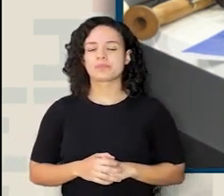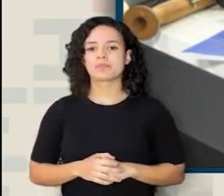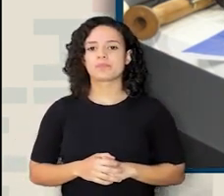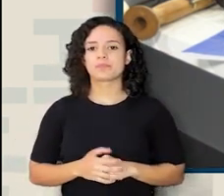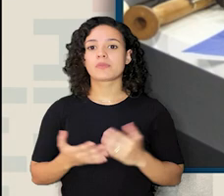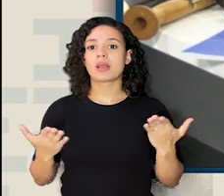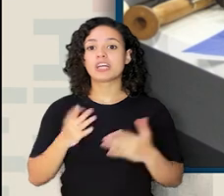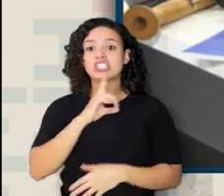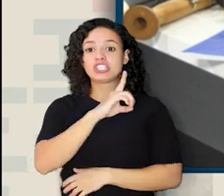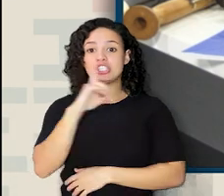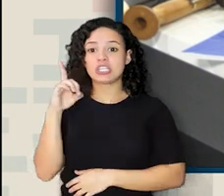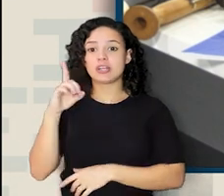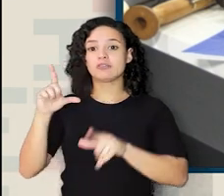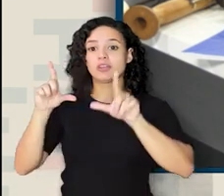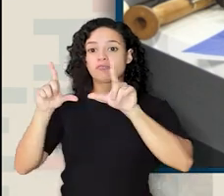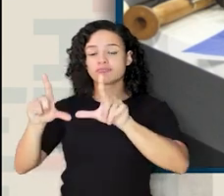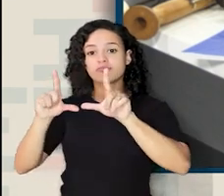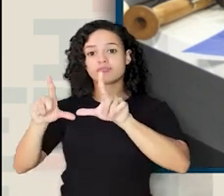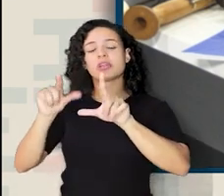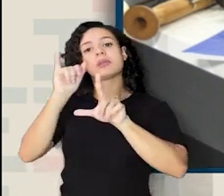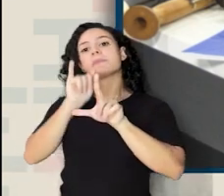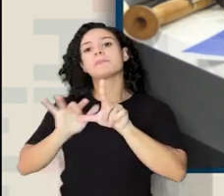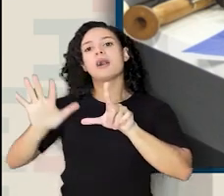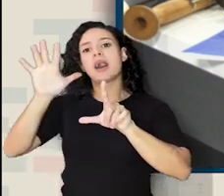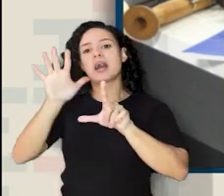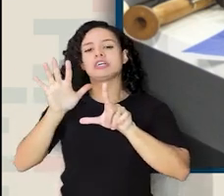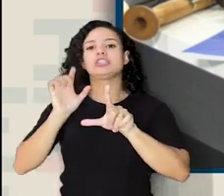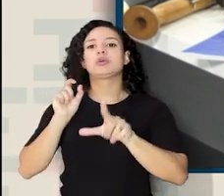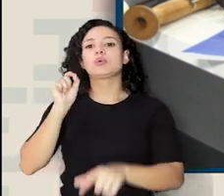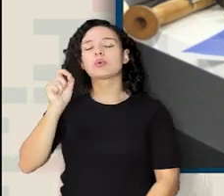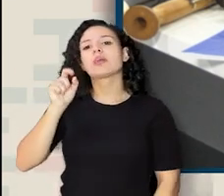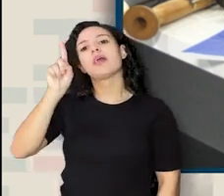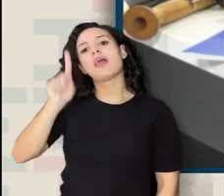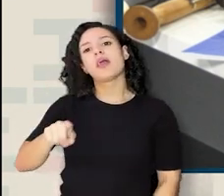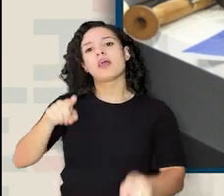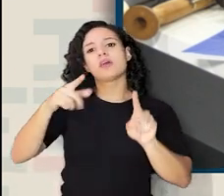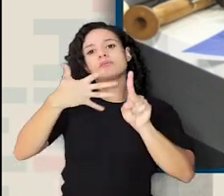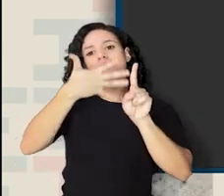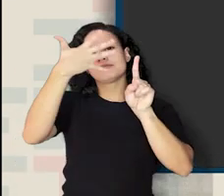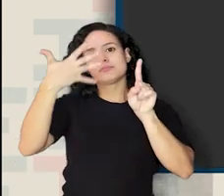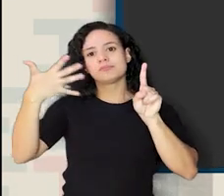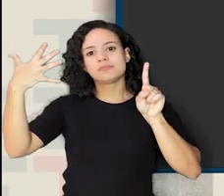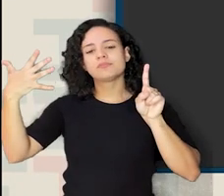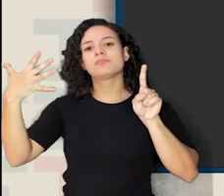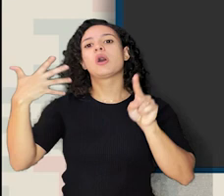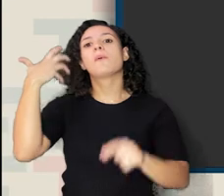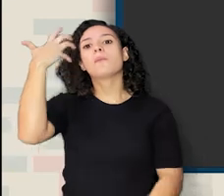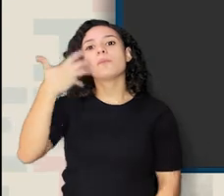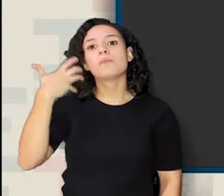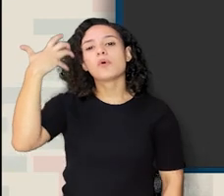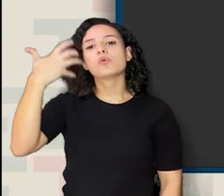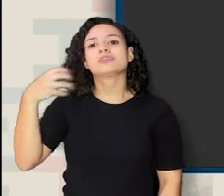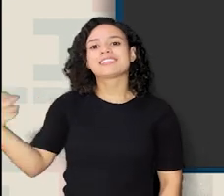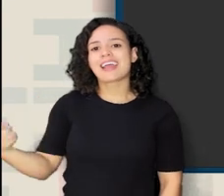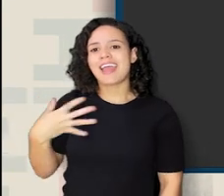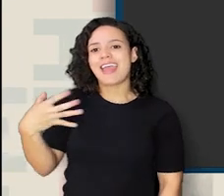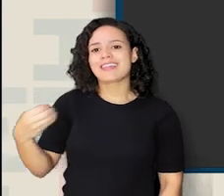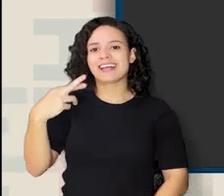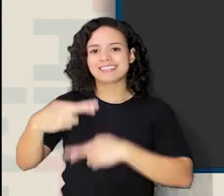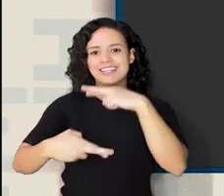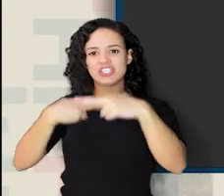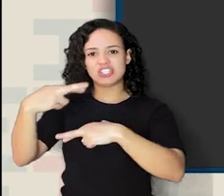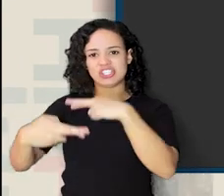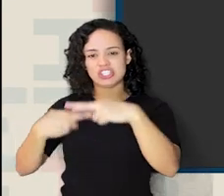e no lado direito nós temos uma representação de notação da